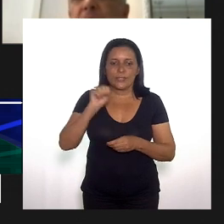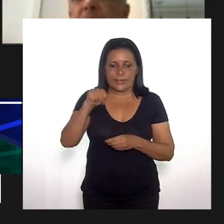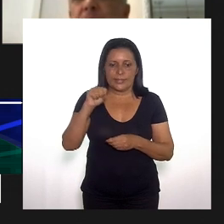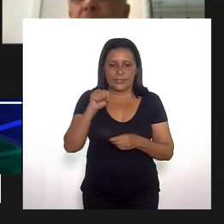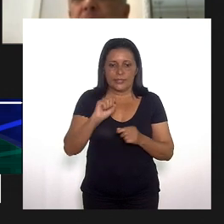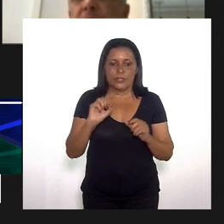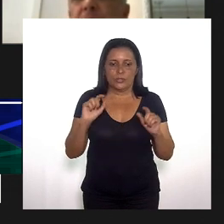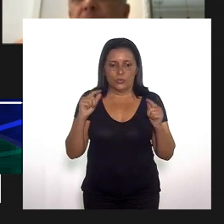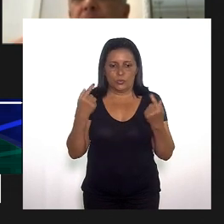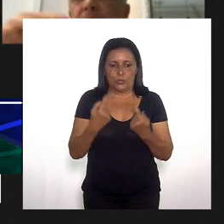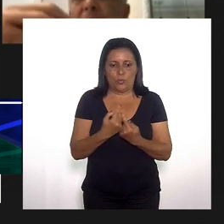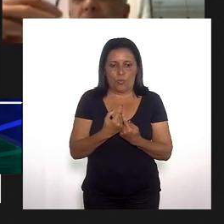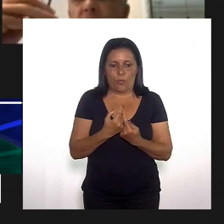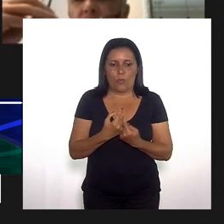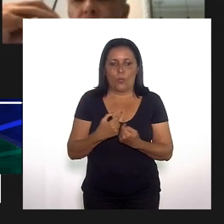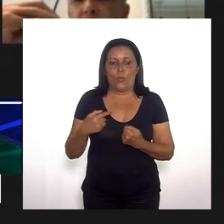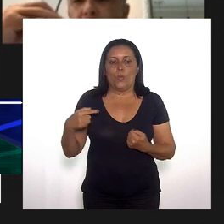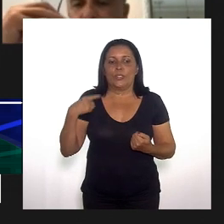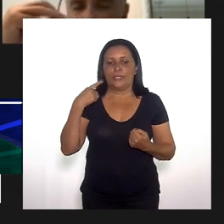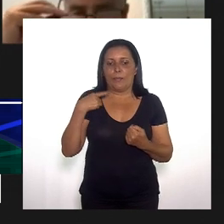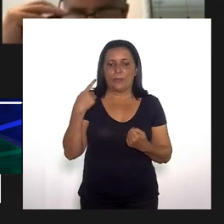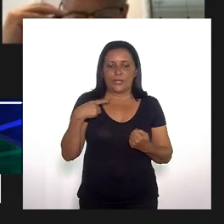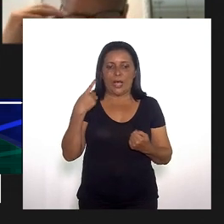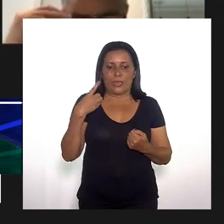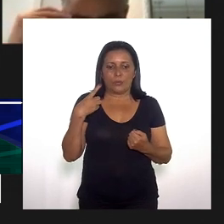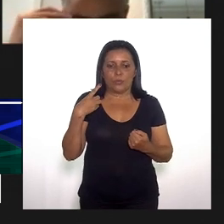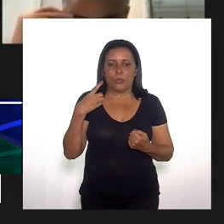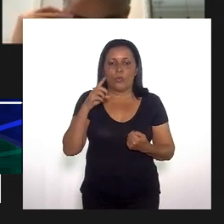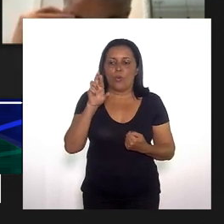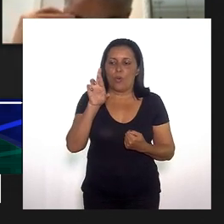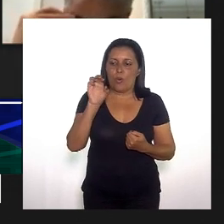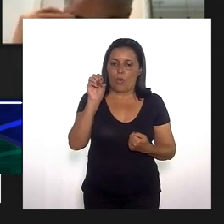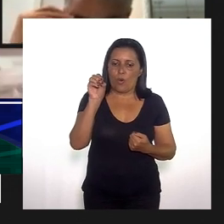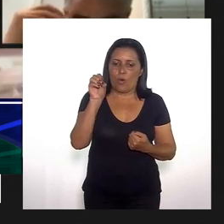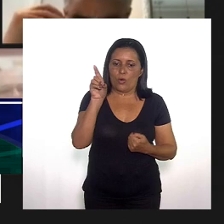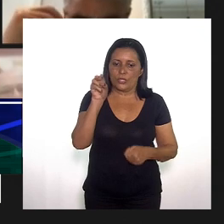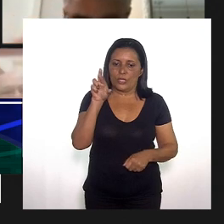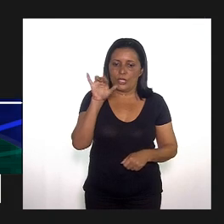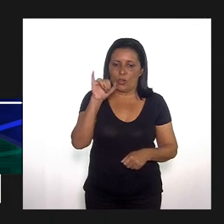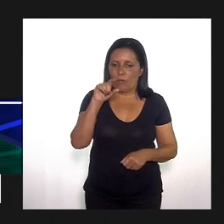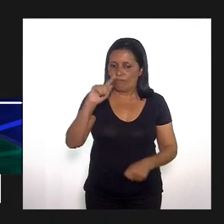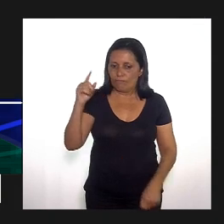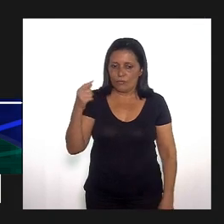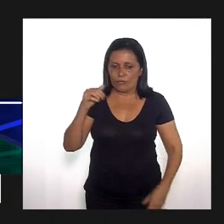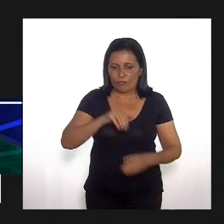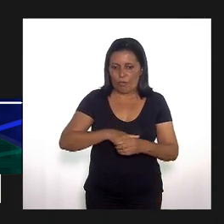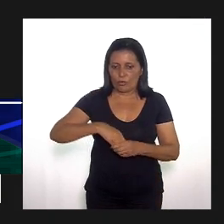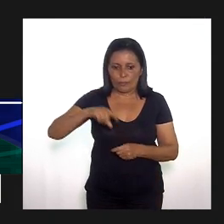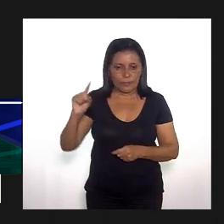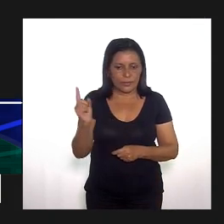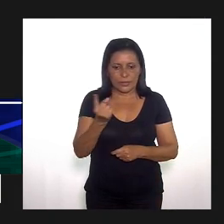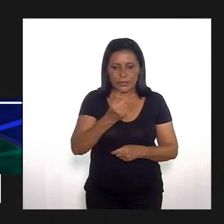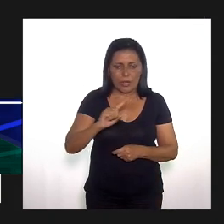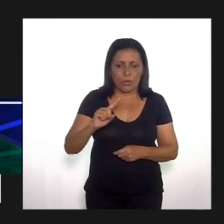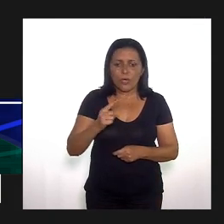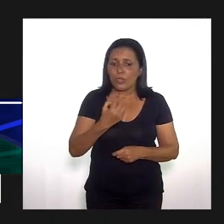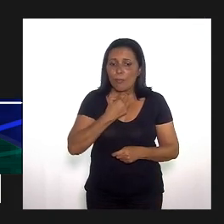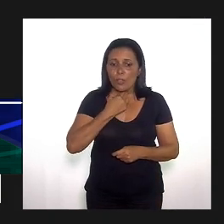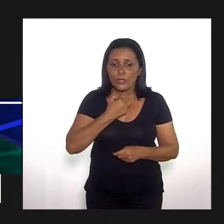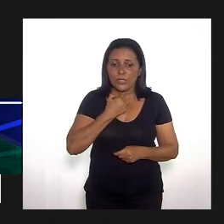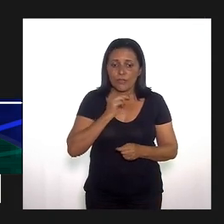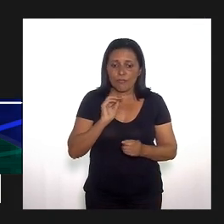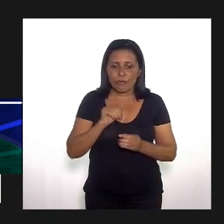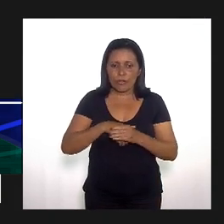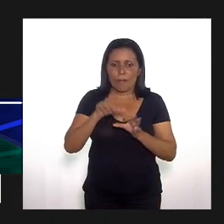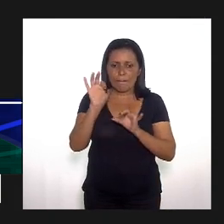grupo. Deputado Rodrigo Amorim. Não, presidente. Não poderia deixar de votar